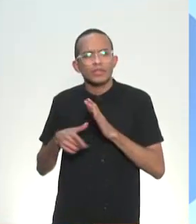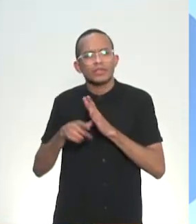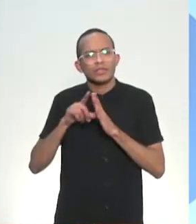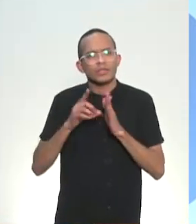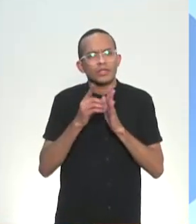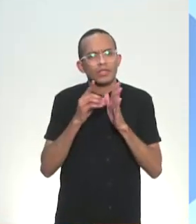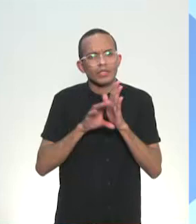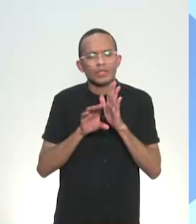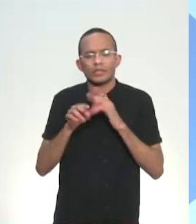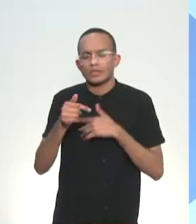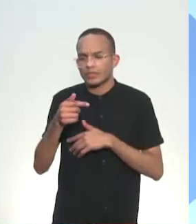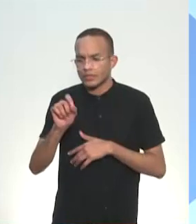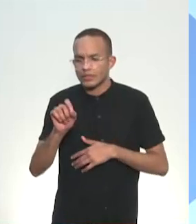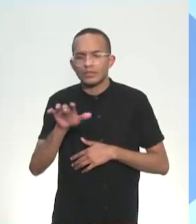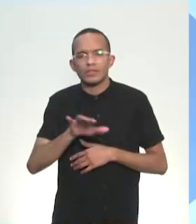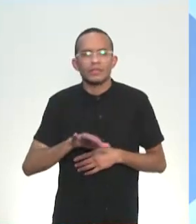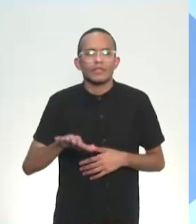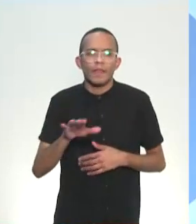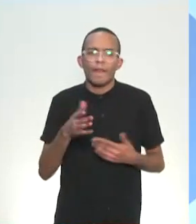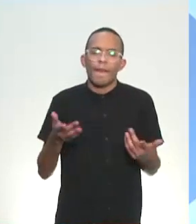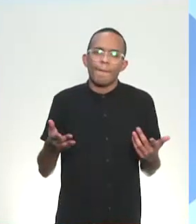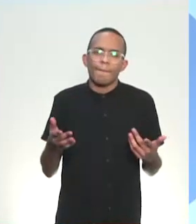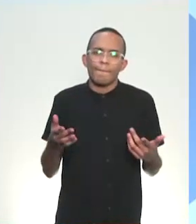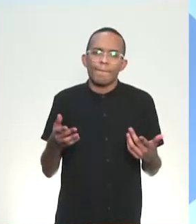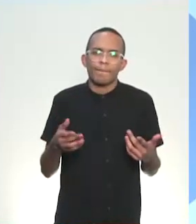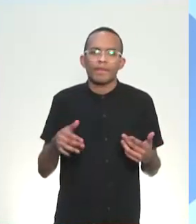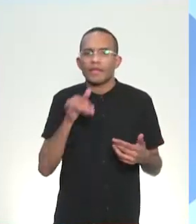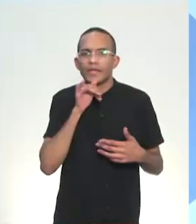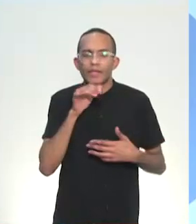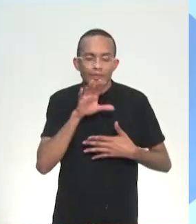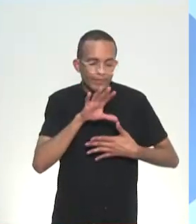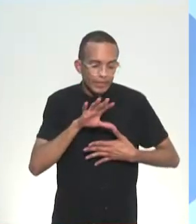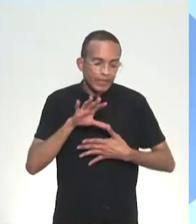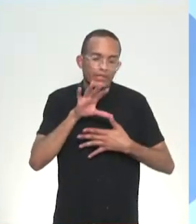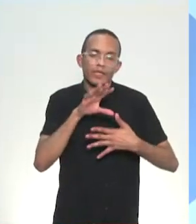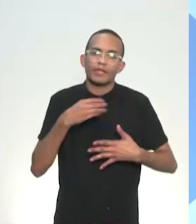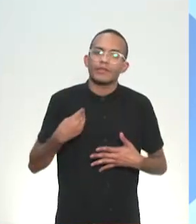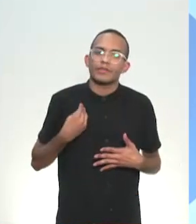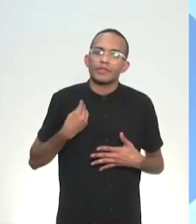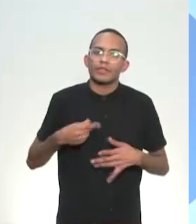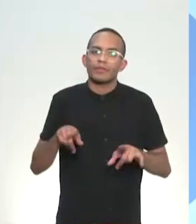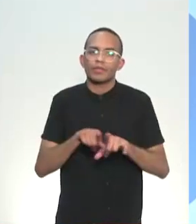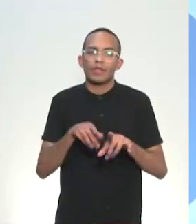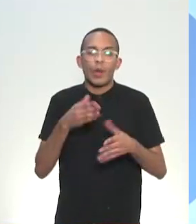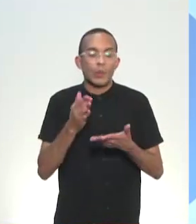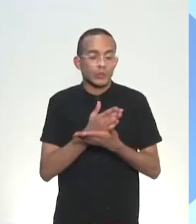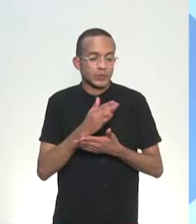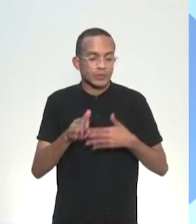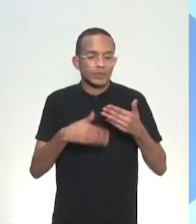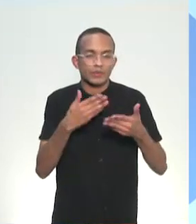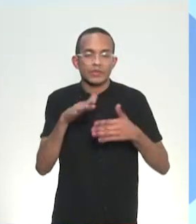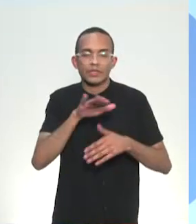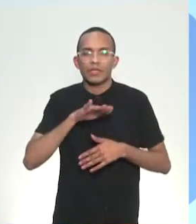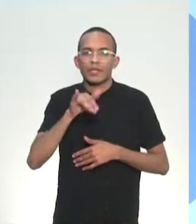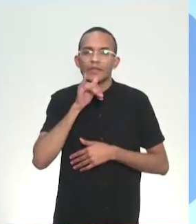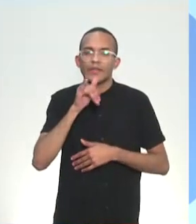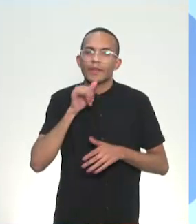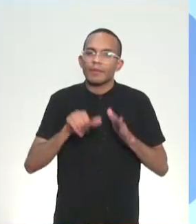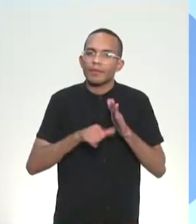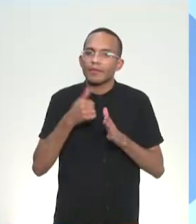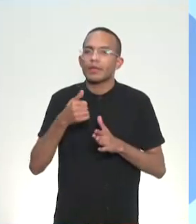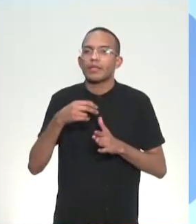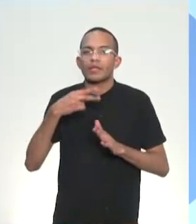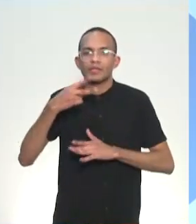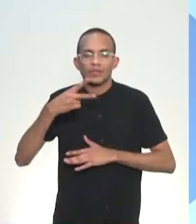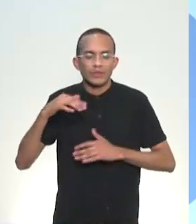de 1970, né? A América participando aí de alguns processos, como na época da Primeira e da